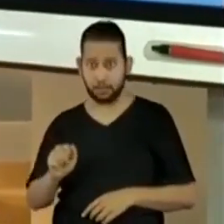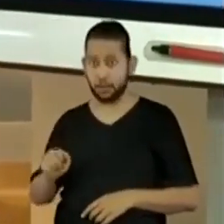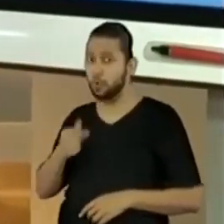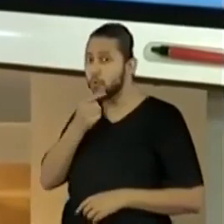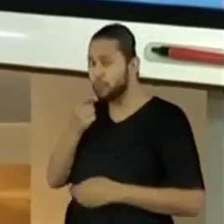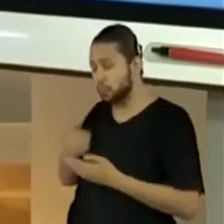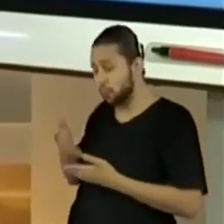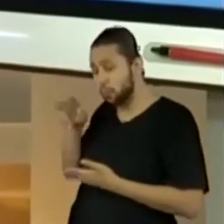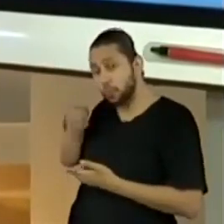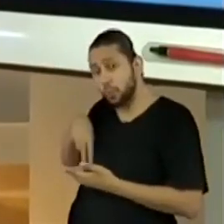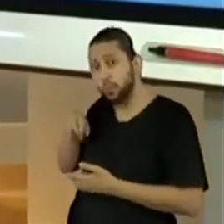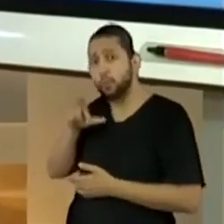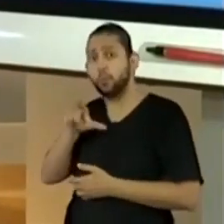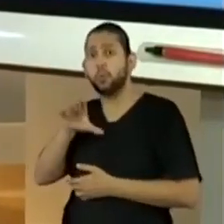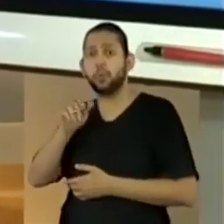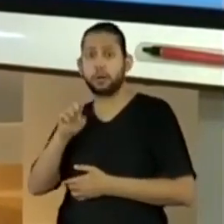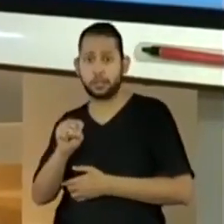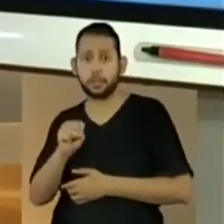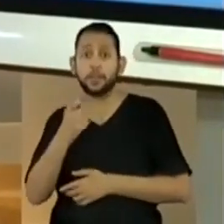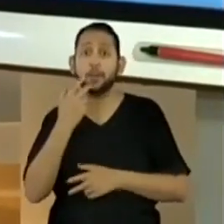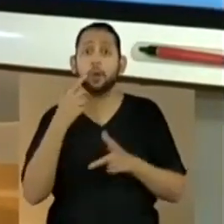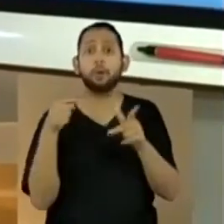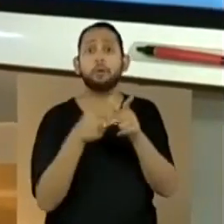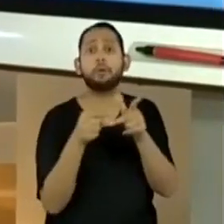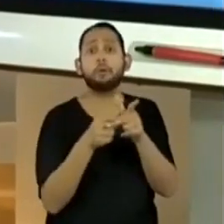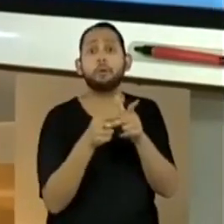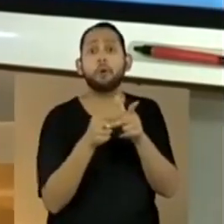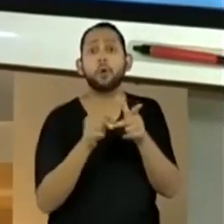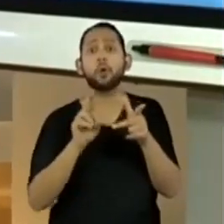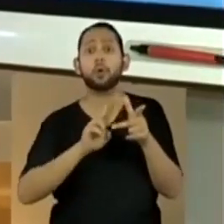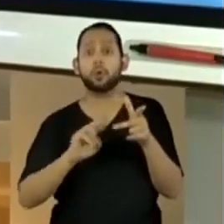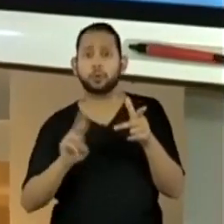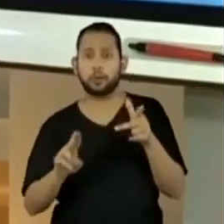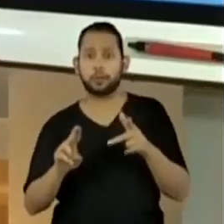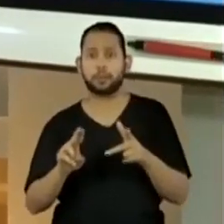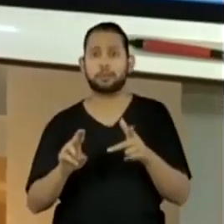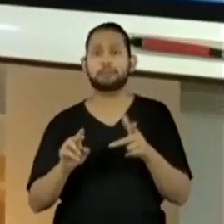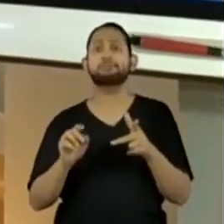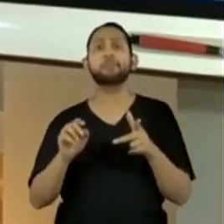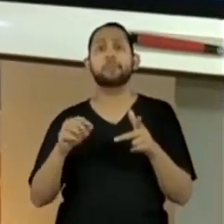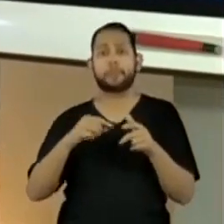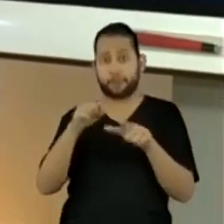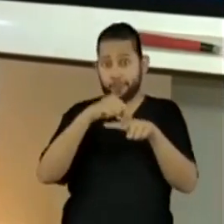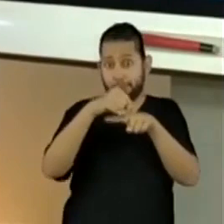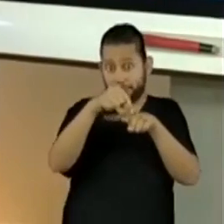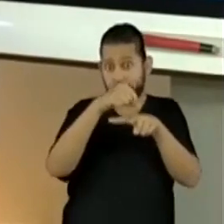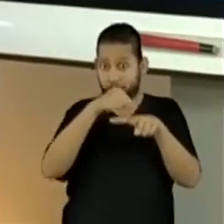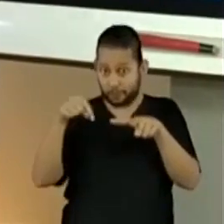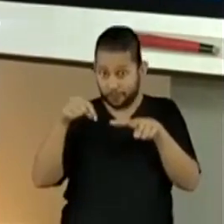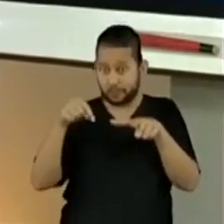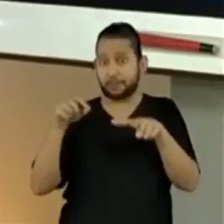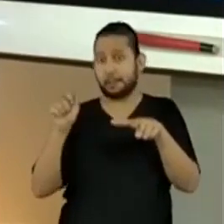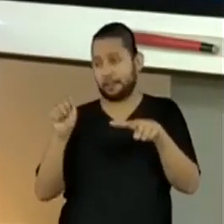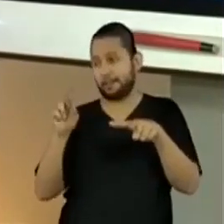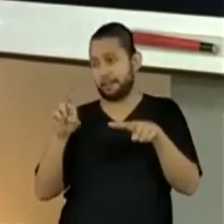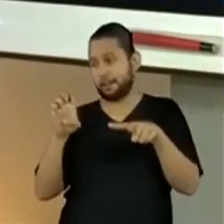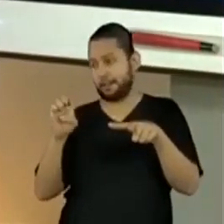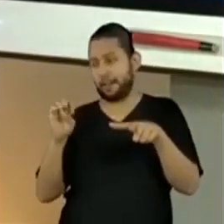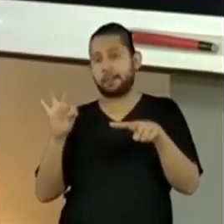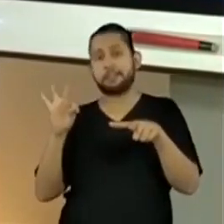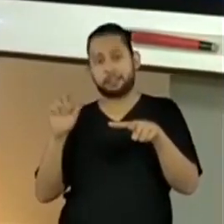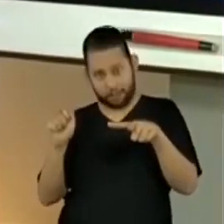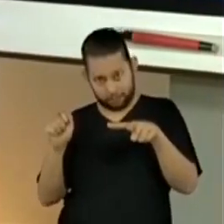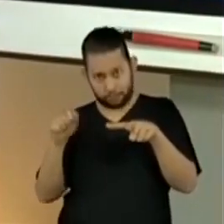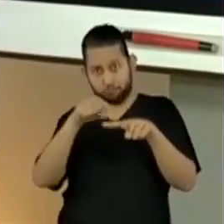temos faces, as linhas aqui que são as arestas e as pontinhas onde se encontram